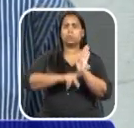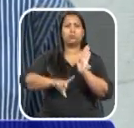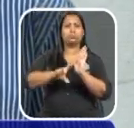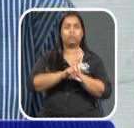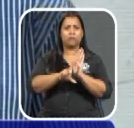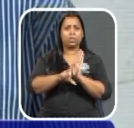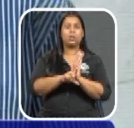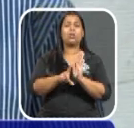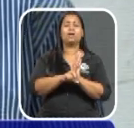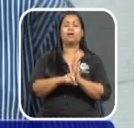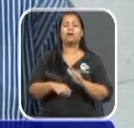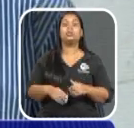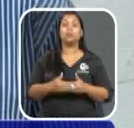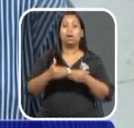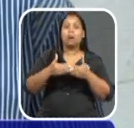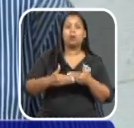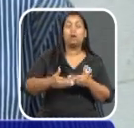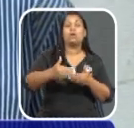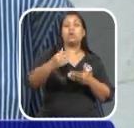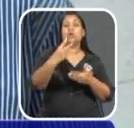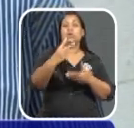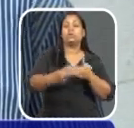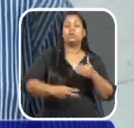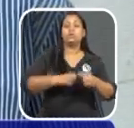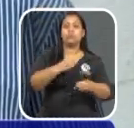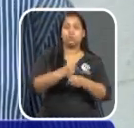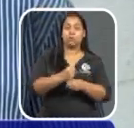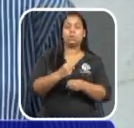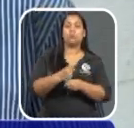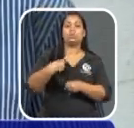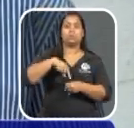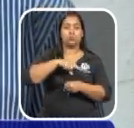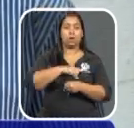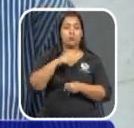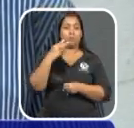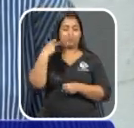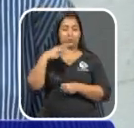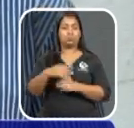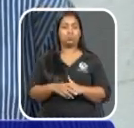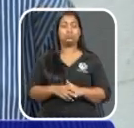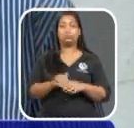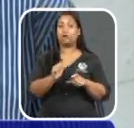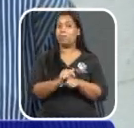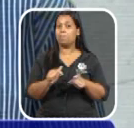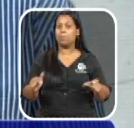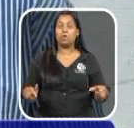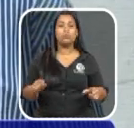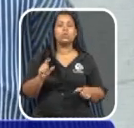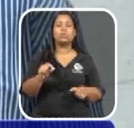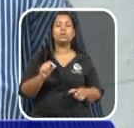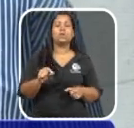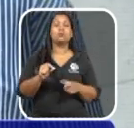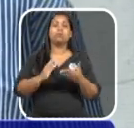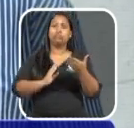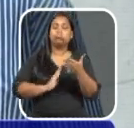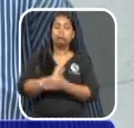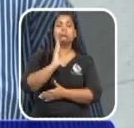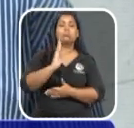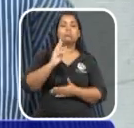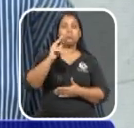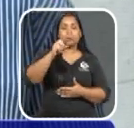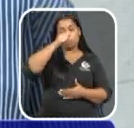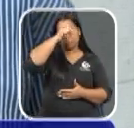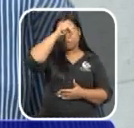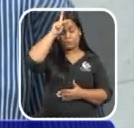que entramos ao longo desses 2 anos de mandato, nos quais a maioria deles foram sancionados pelo prefeito Edinho